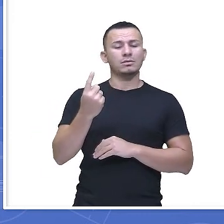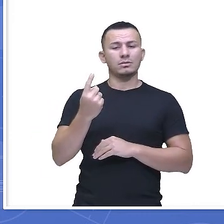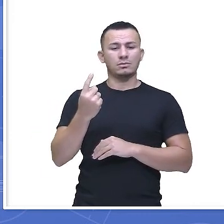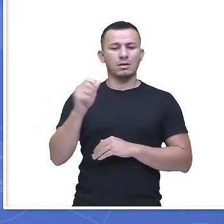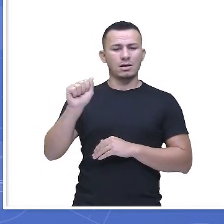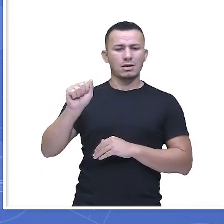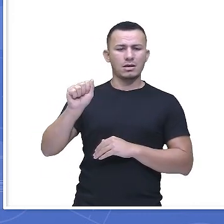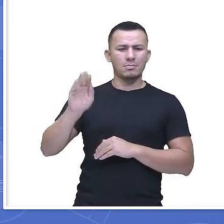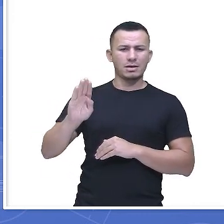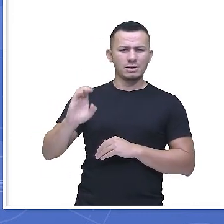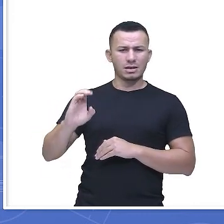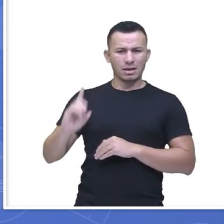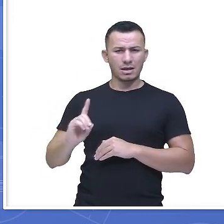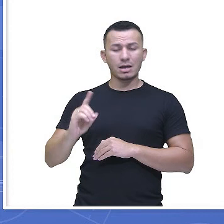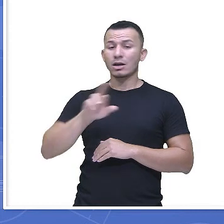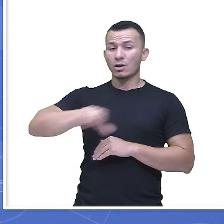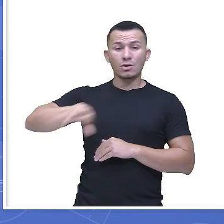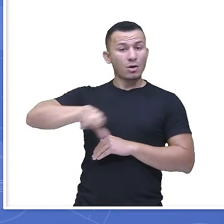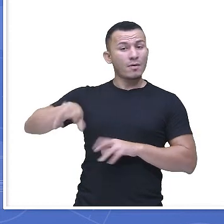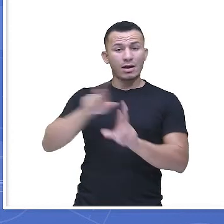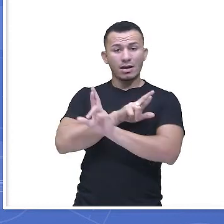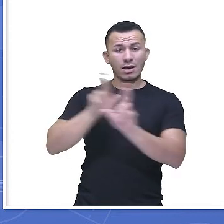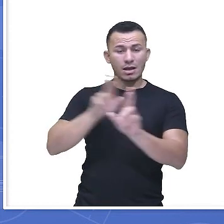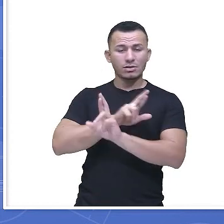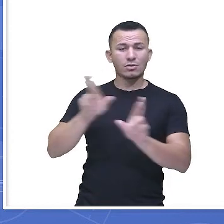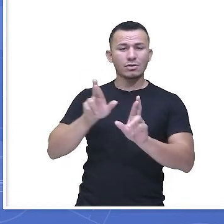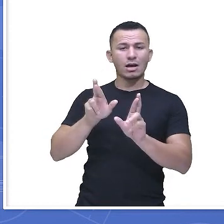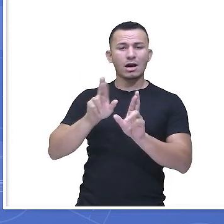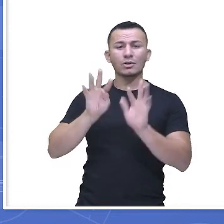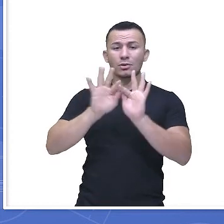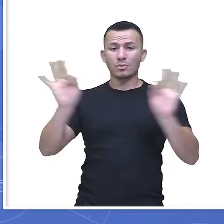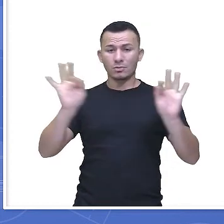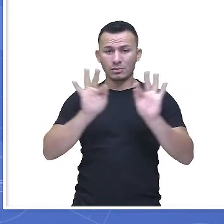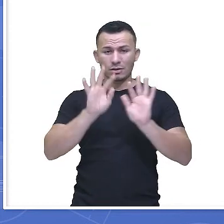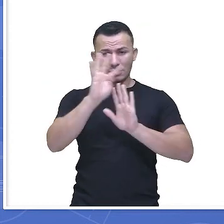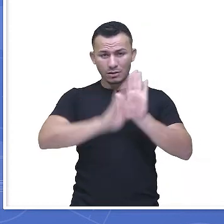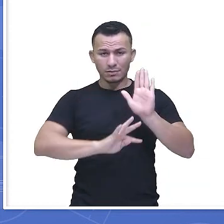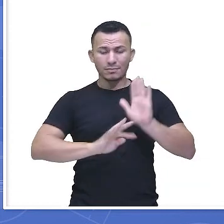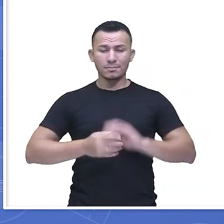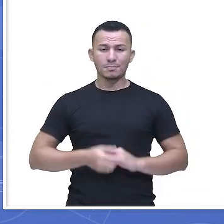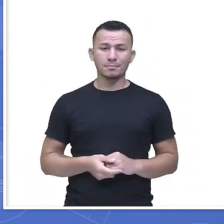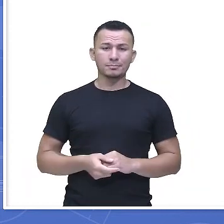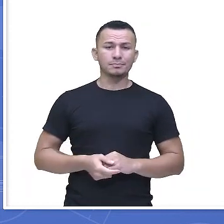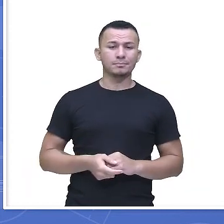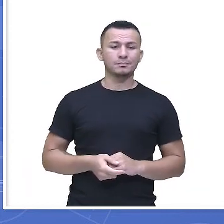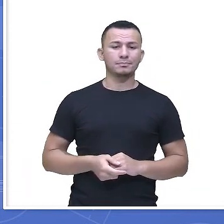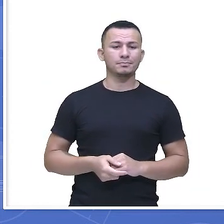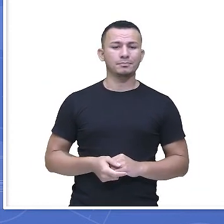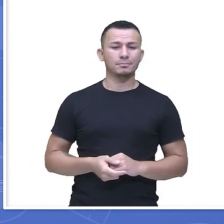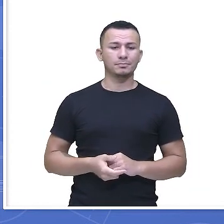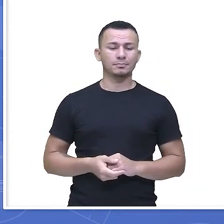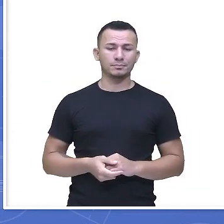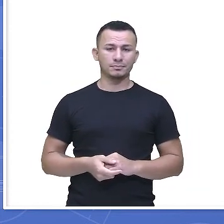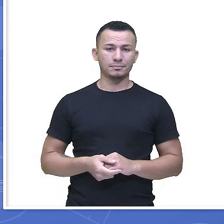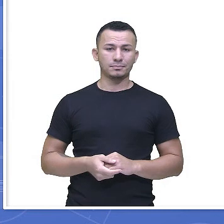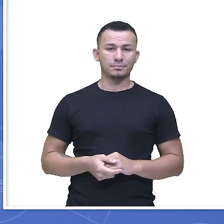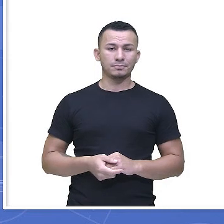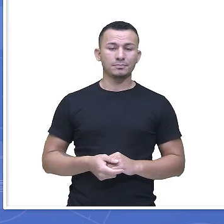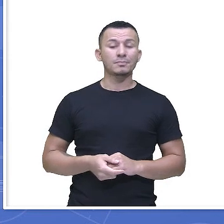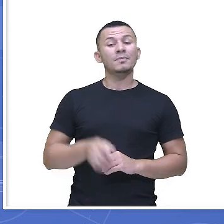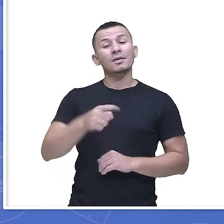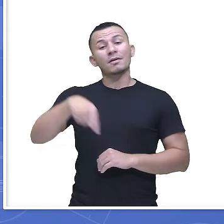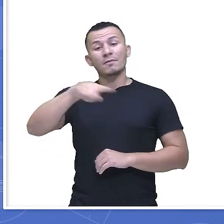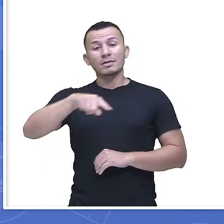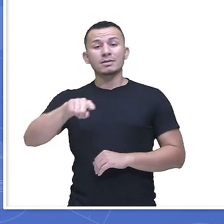uma afirmação relacionada com essa teoria. Vamos lá, vamos para a resposta certa. Quem